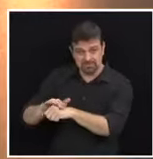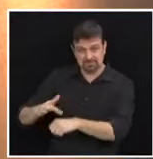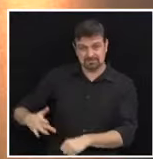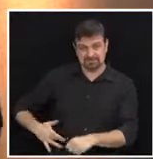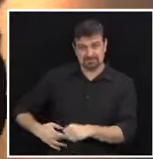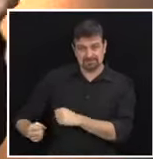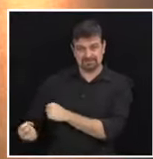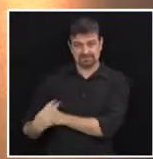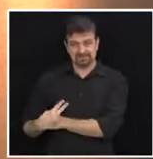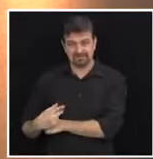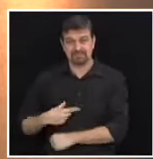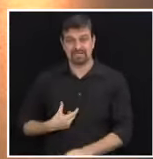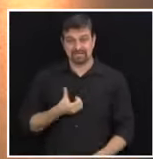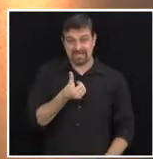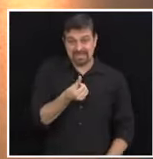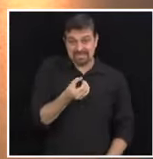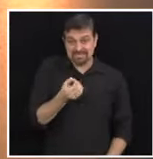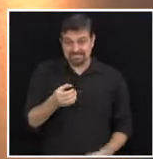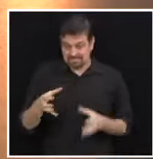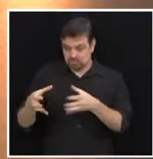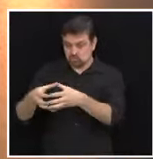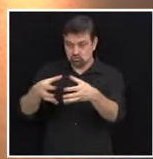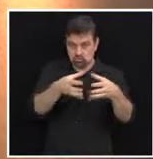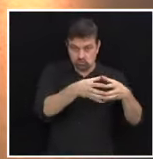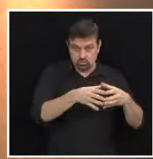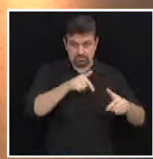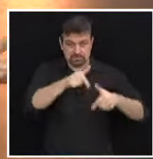ter uma ideia, tem 600 ONGs